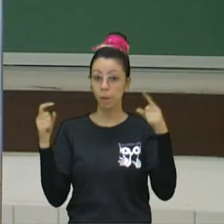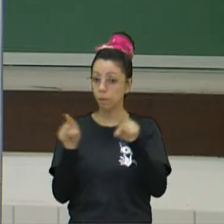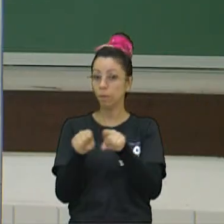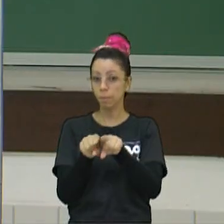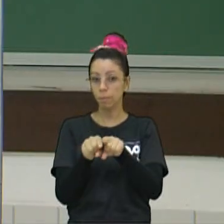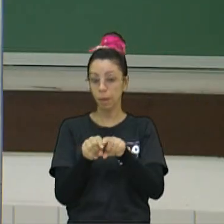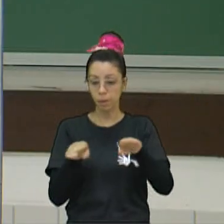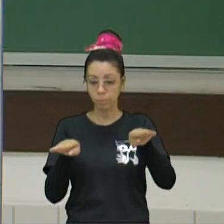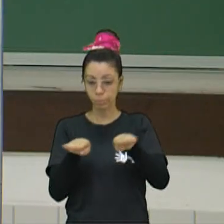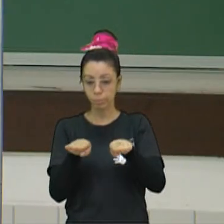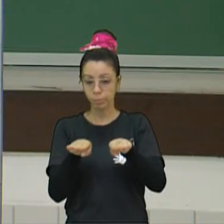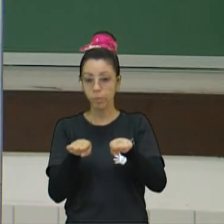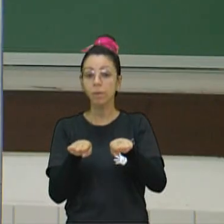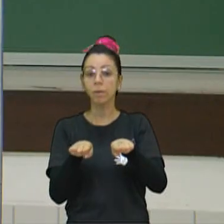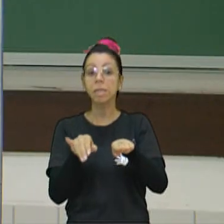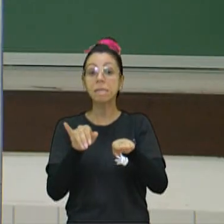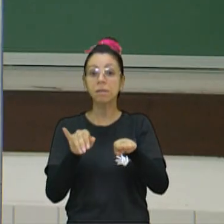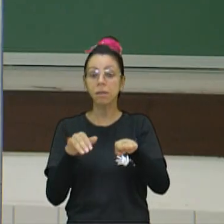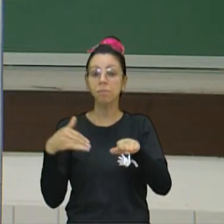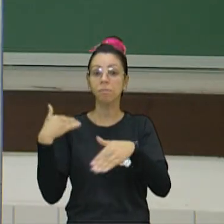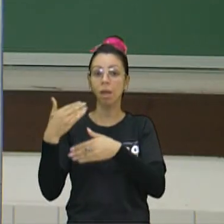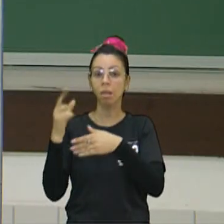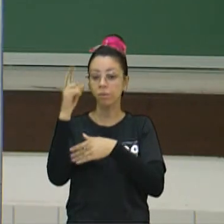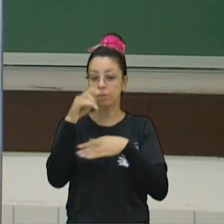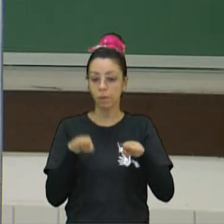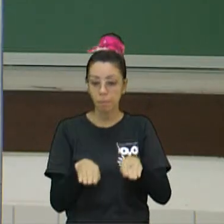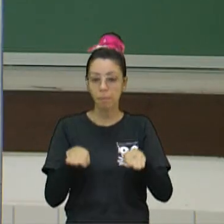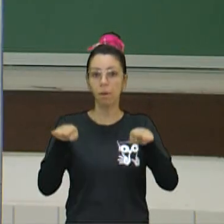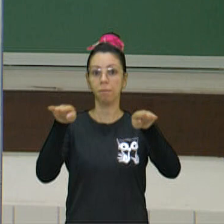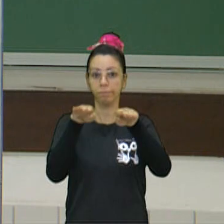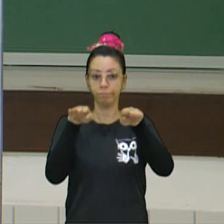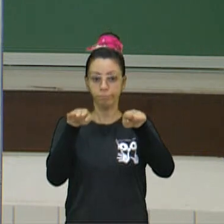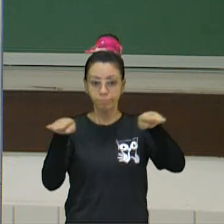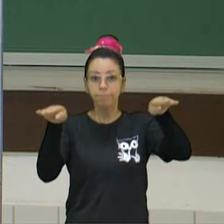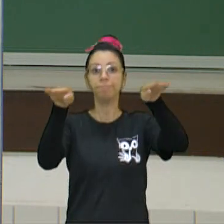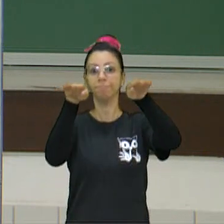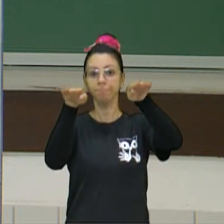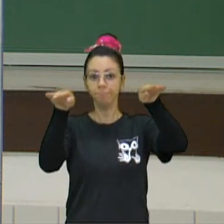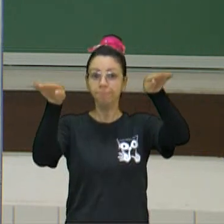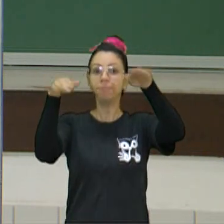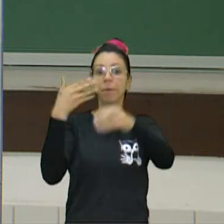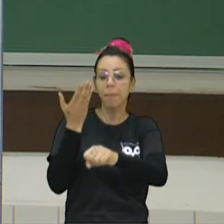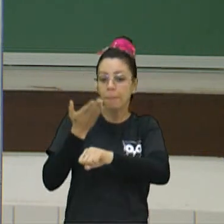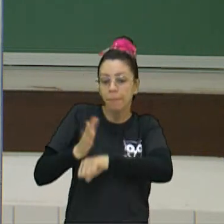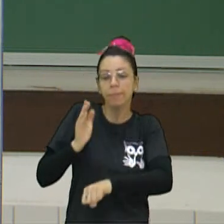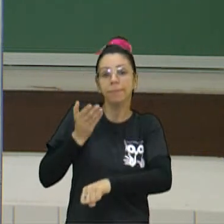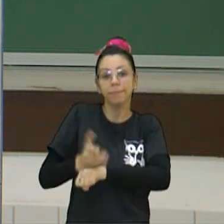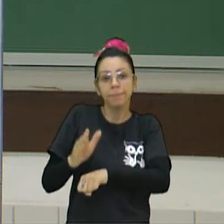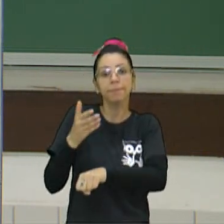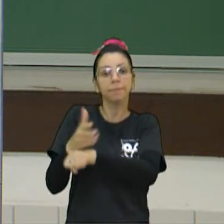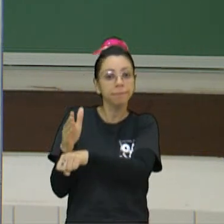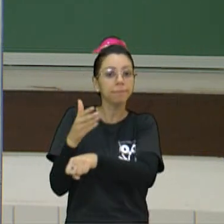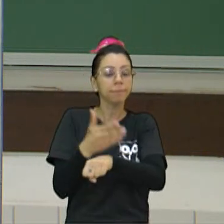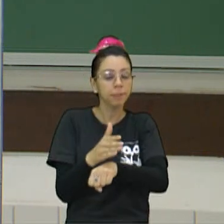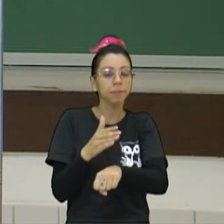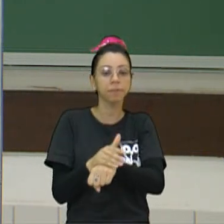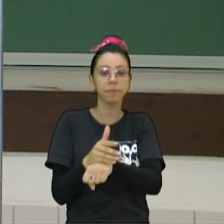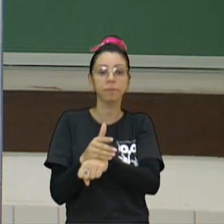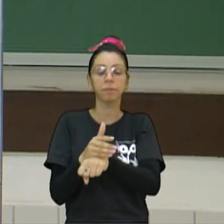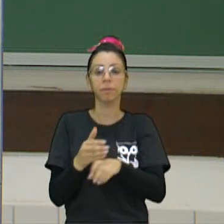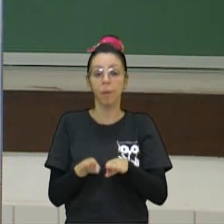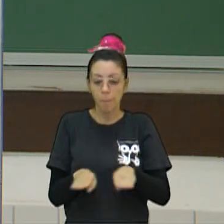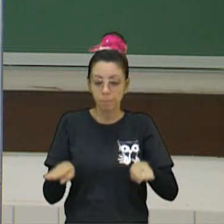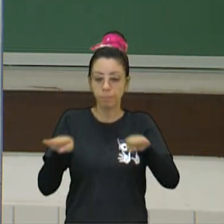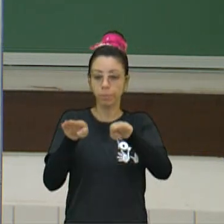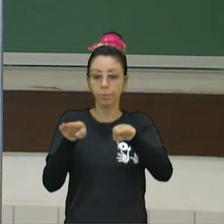eles tornam-se um pouco mais complexos, mais difíceis de ser realizados. Então, conforme a prática regular da atividade, os níveis